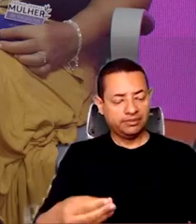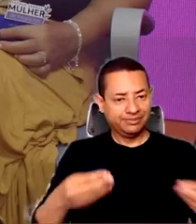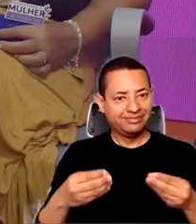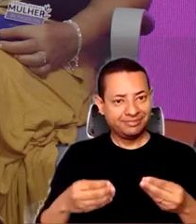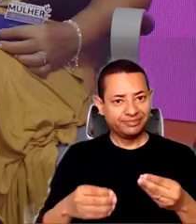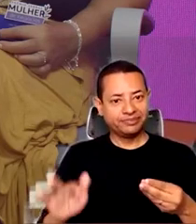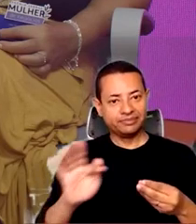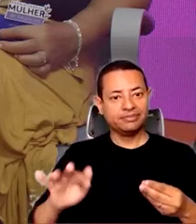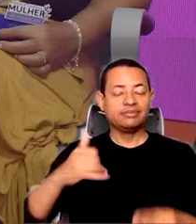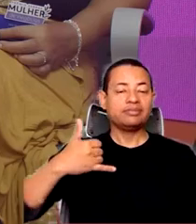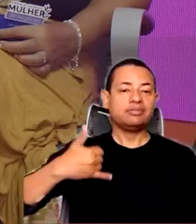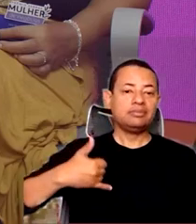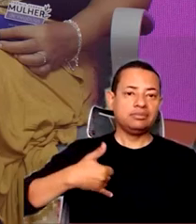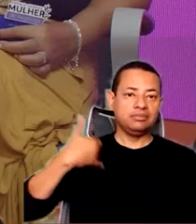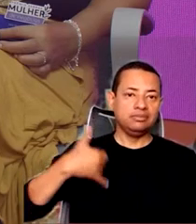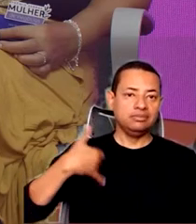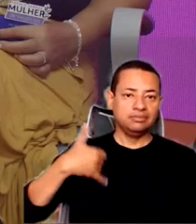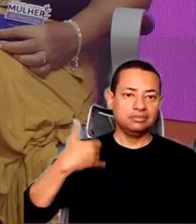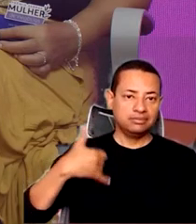com